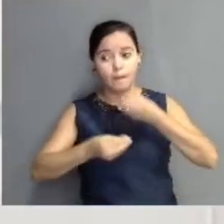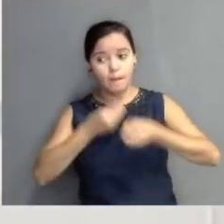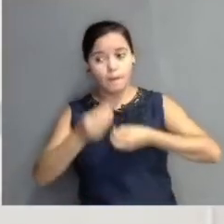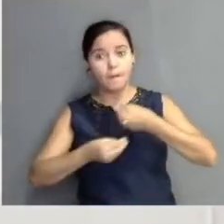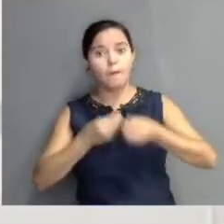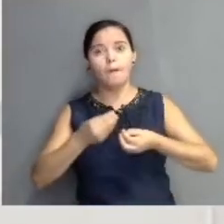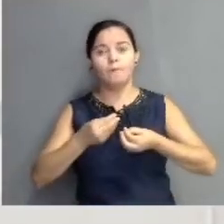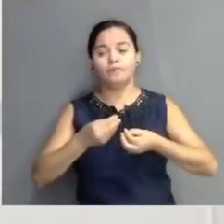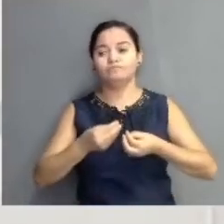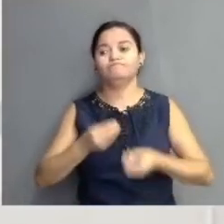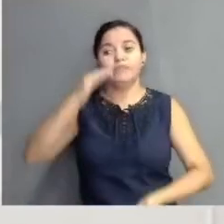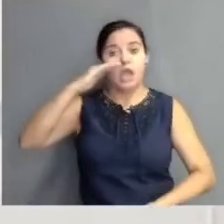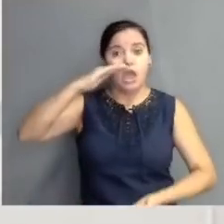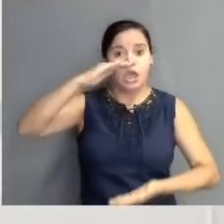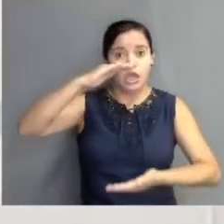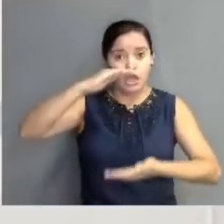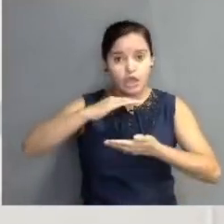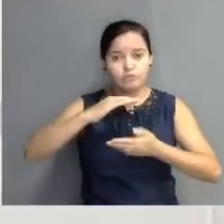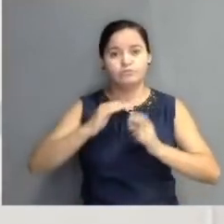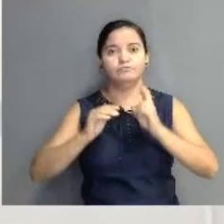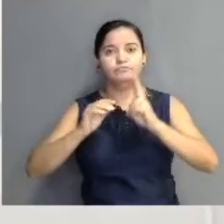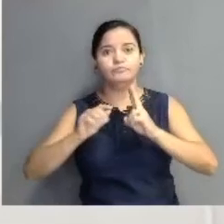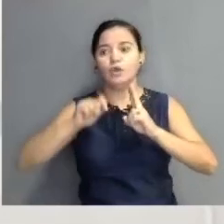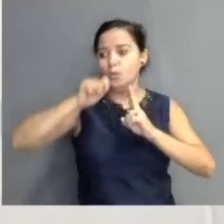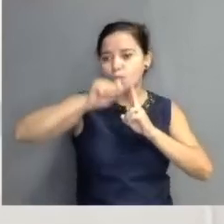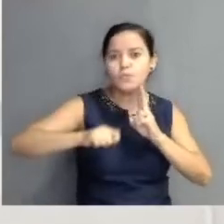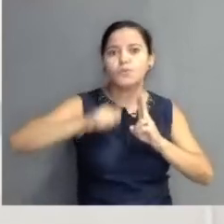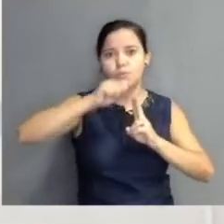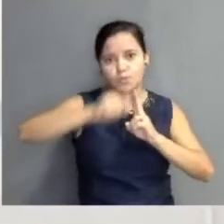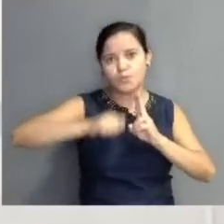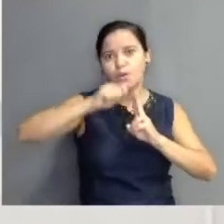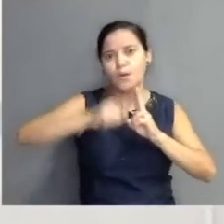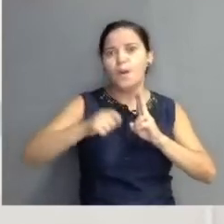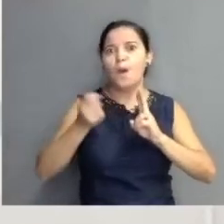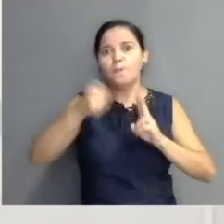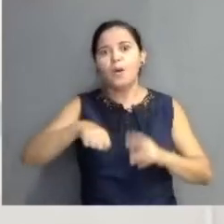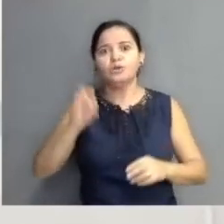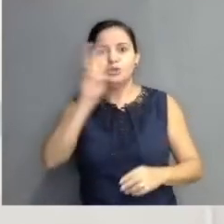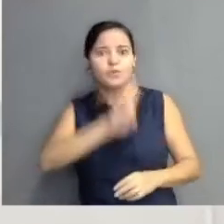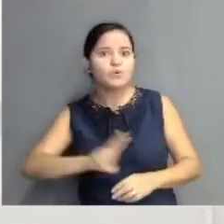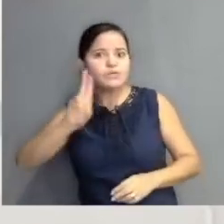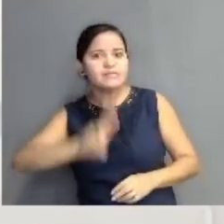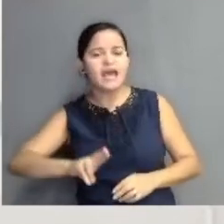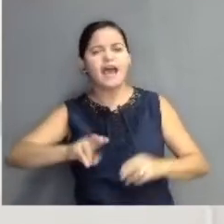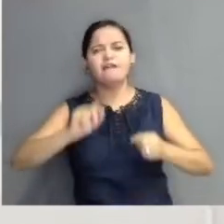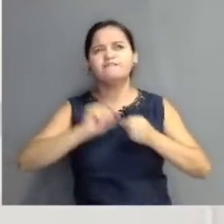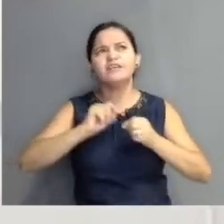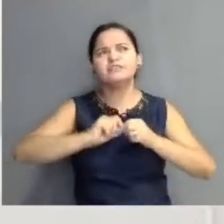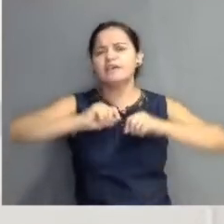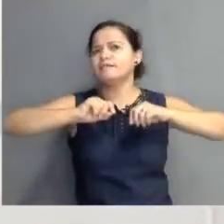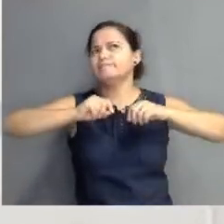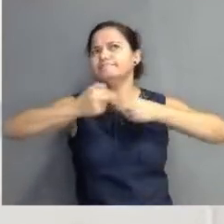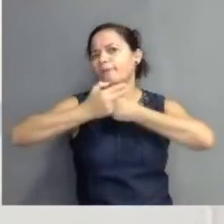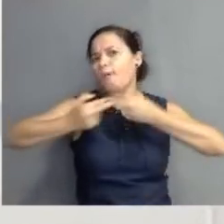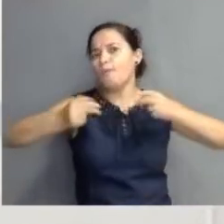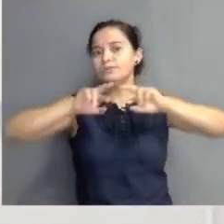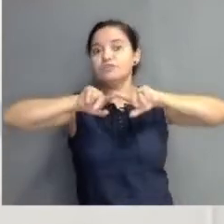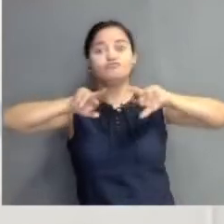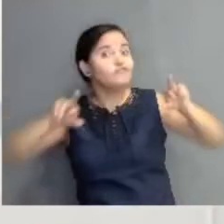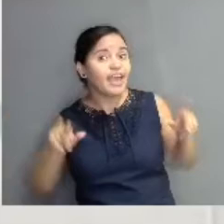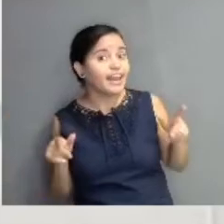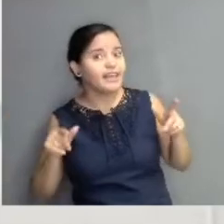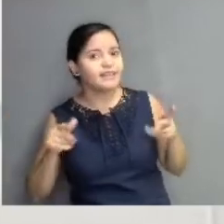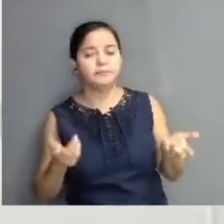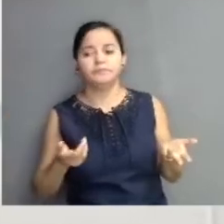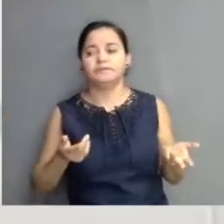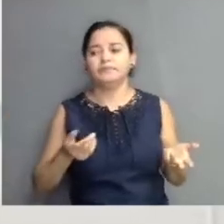e no caso levei ela para se transformar em uma outra coisa. Ou seja, imagina que eu peguei essa garrafinha, ela foi lá transformada,